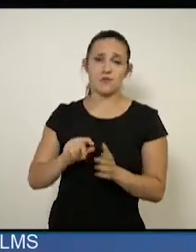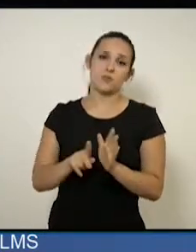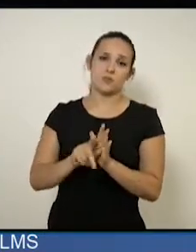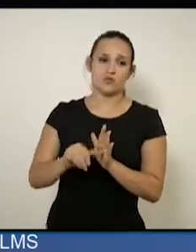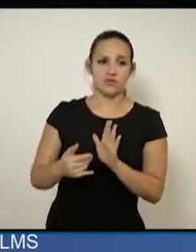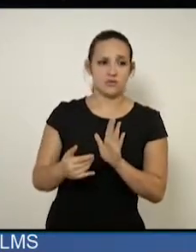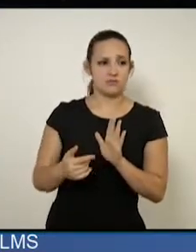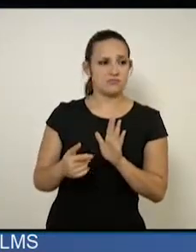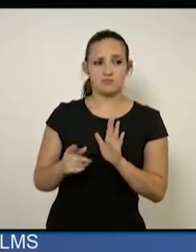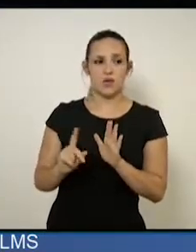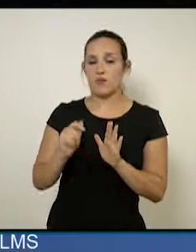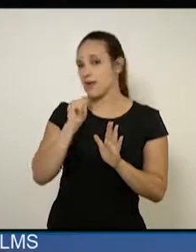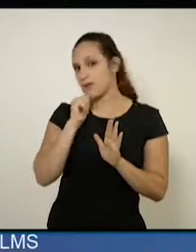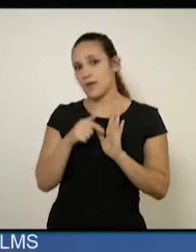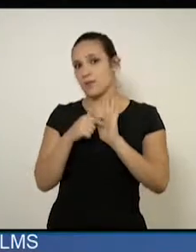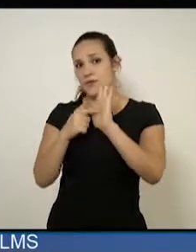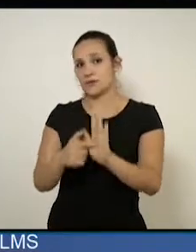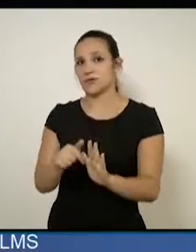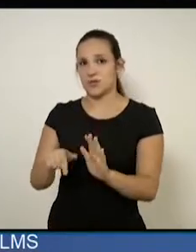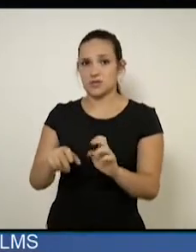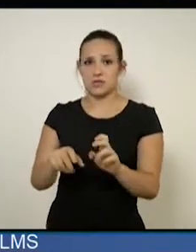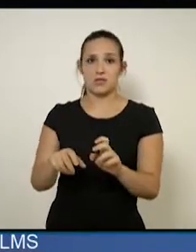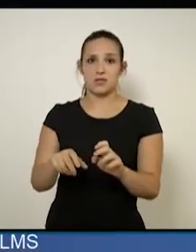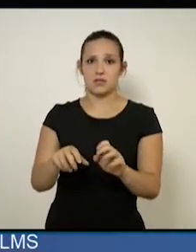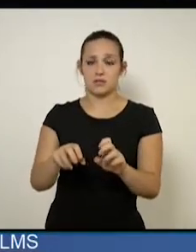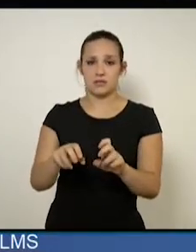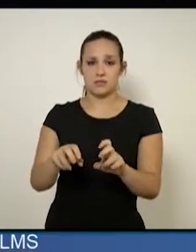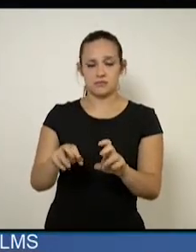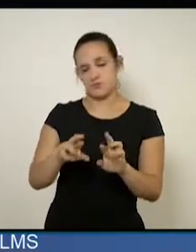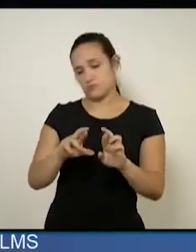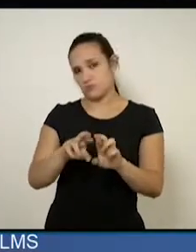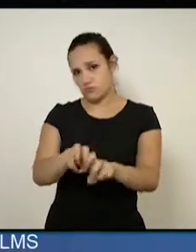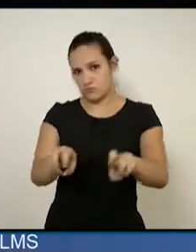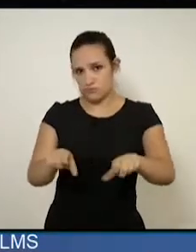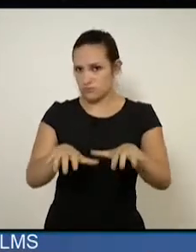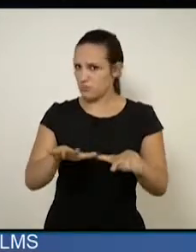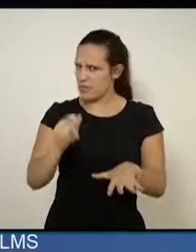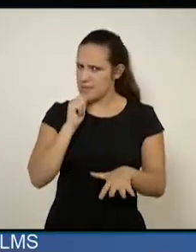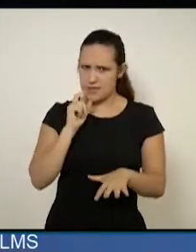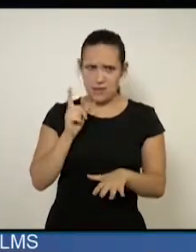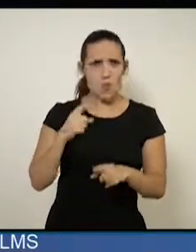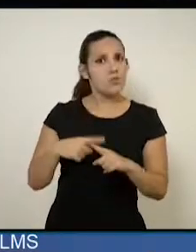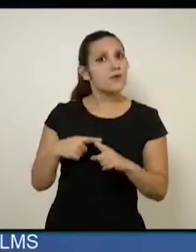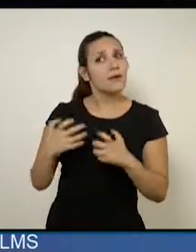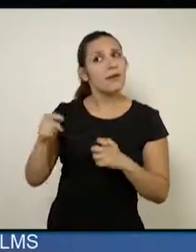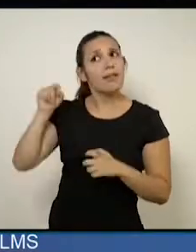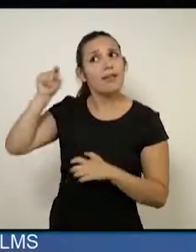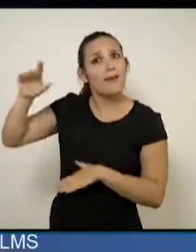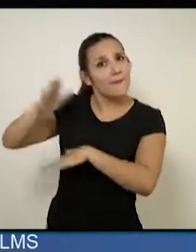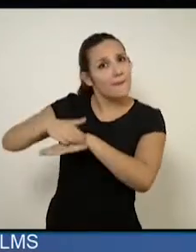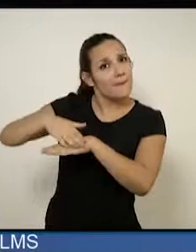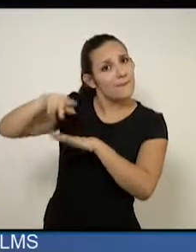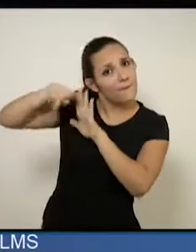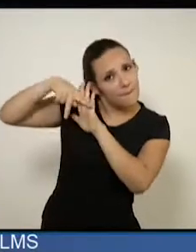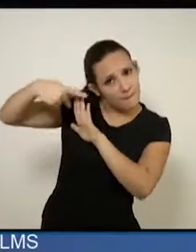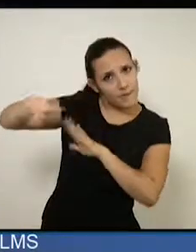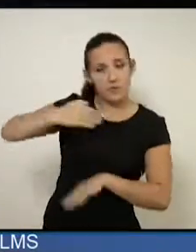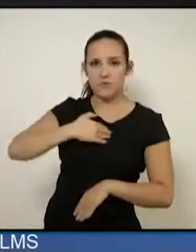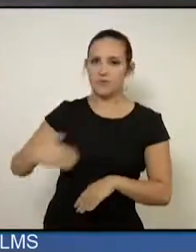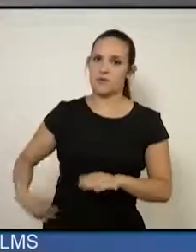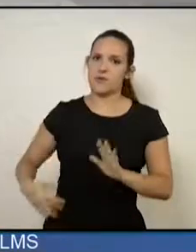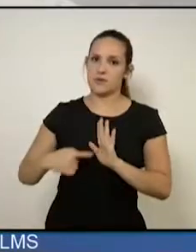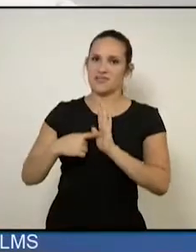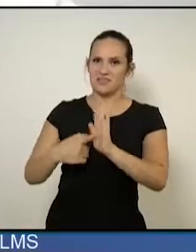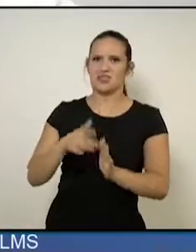nós queremos que o governo incorpore isso, né? Nós fizemos isso exatamente baseado em estudo que foi feito, foram mais de